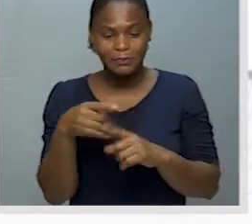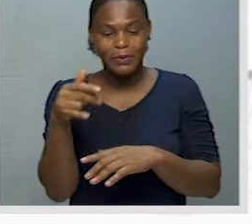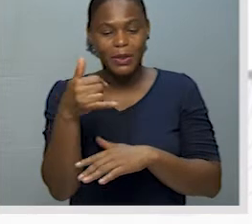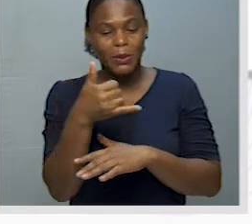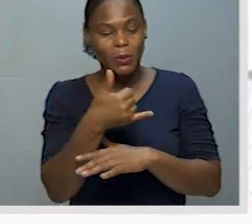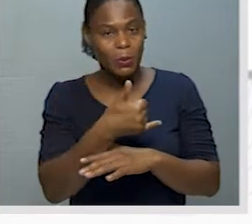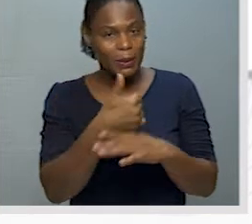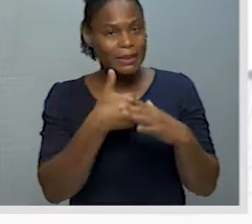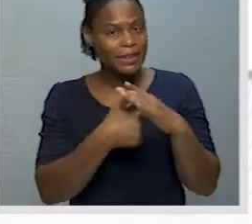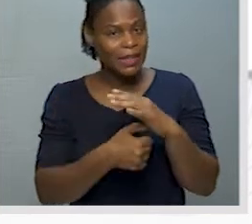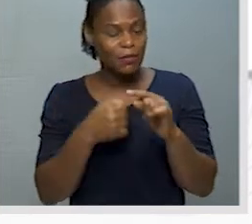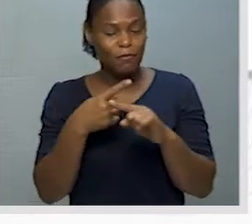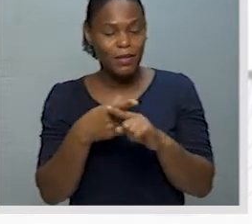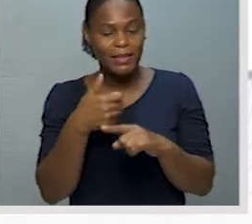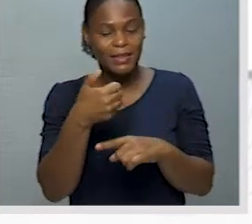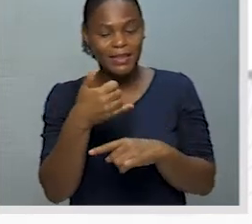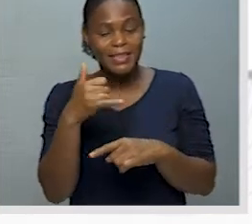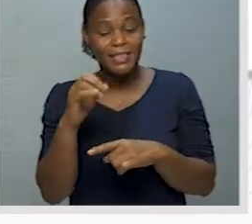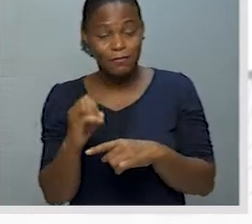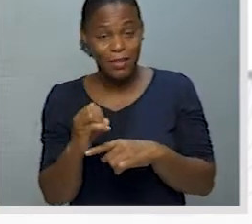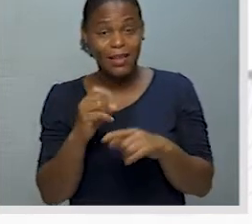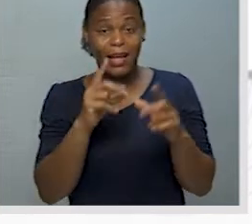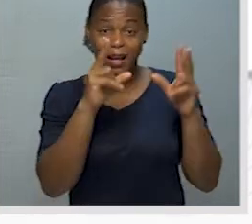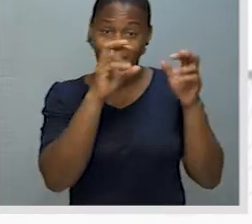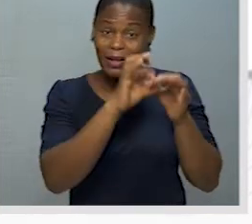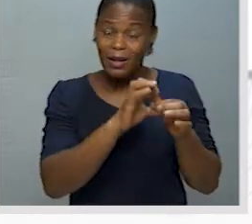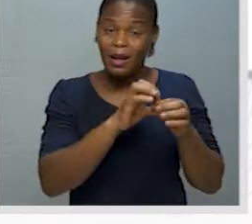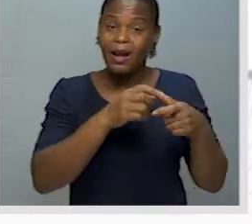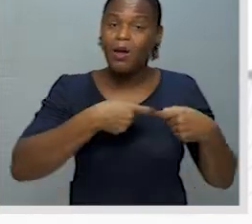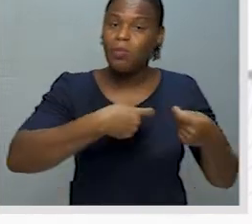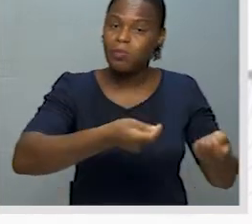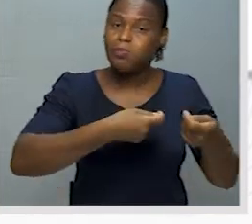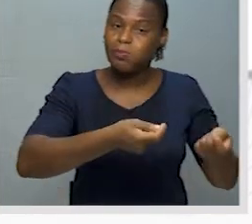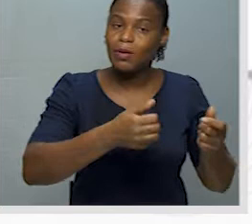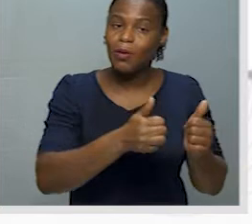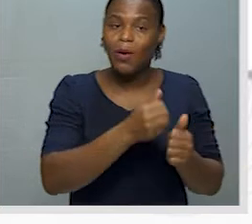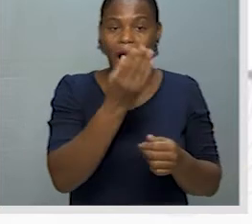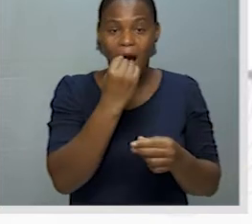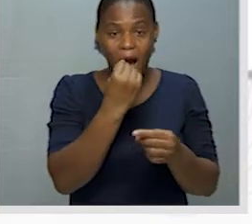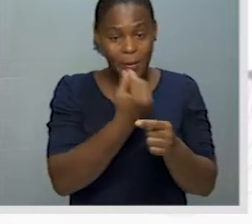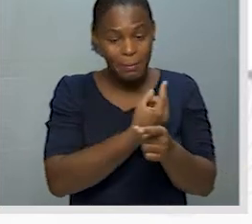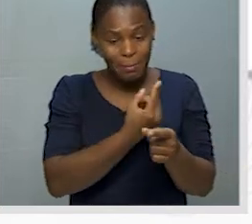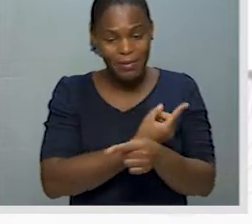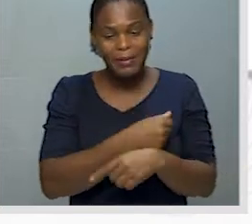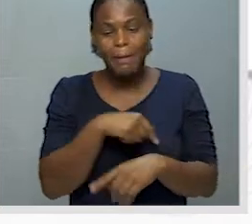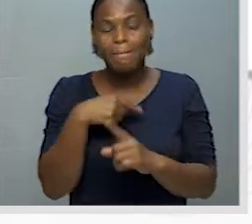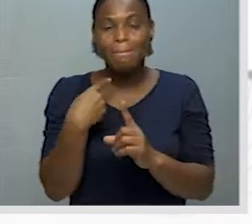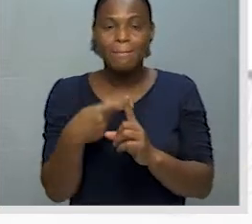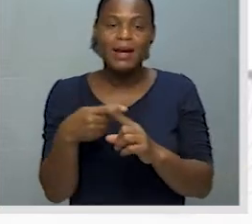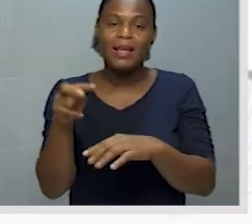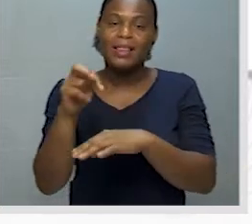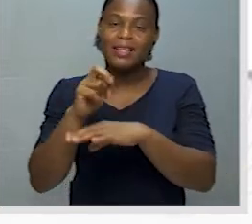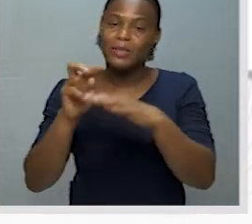Mais 2/5 vezes 520, que corresponde ao gasto com a alimentação,